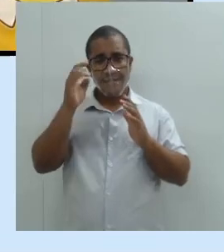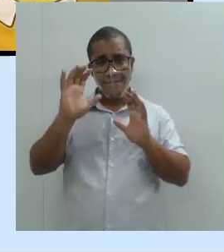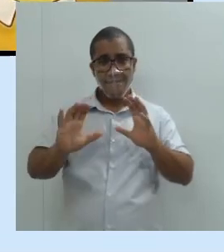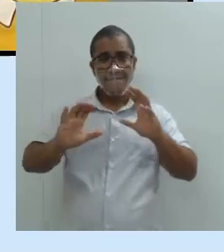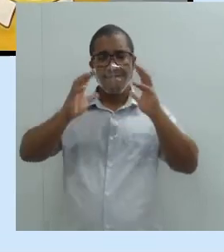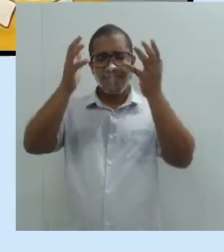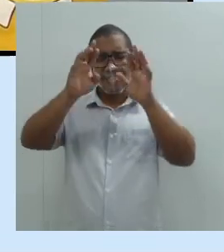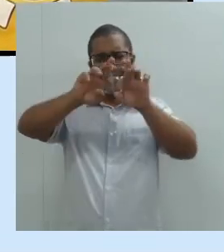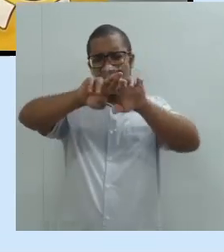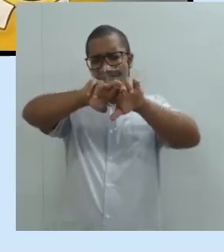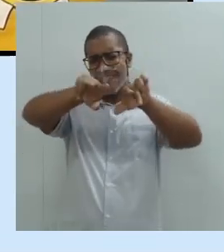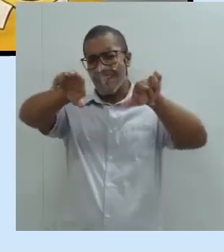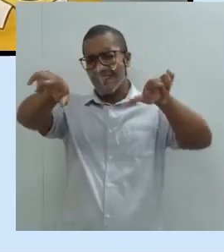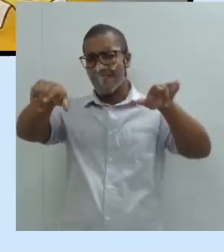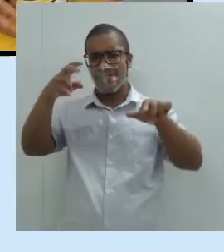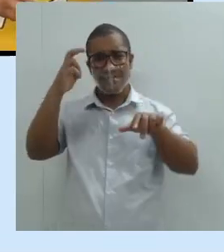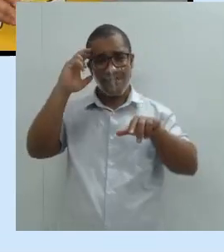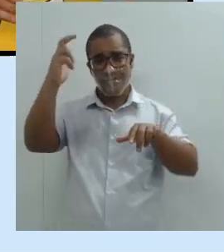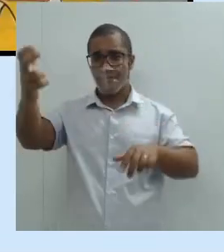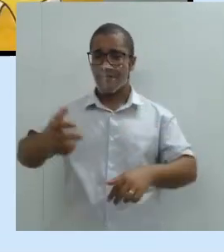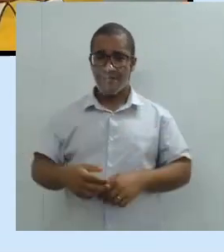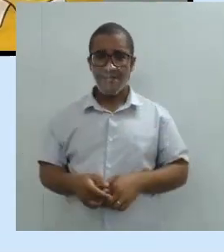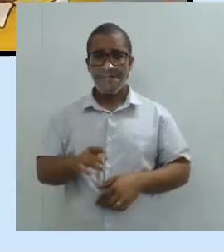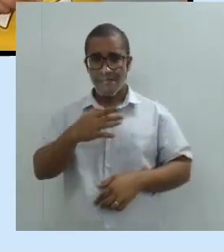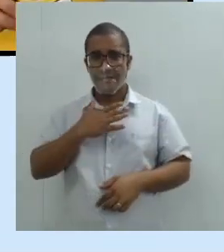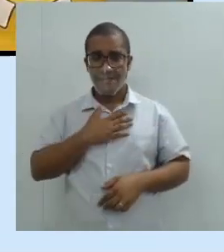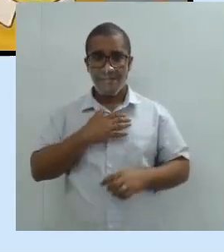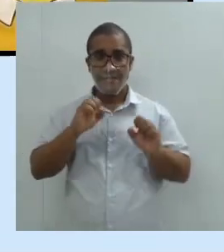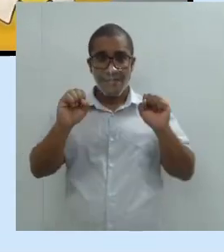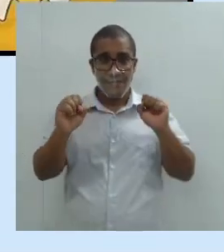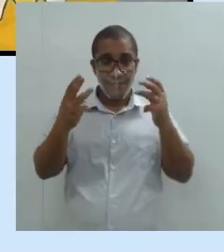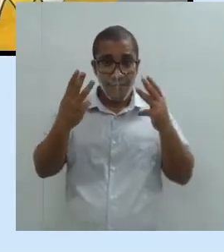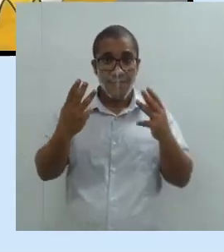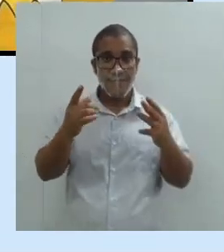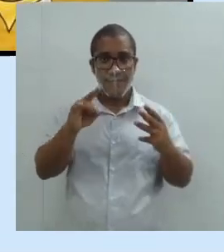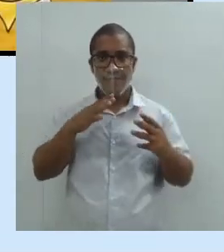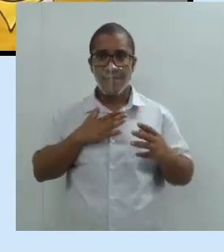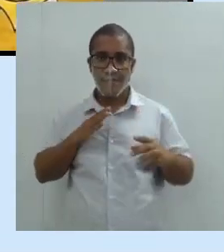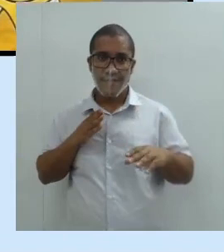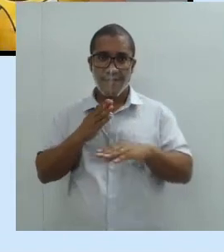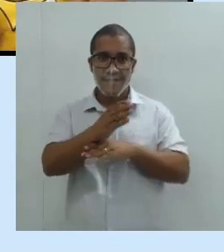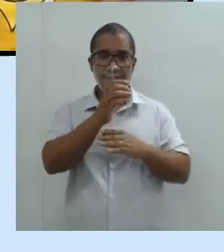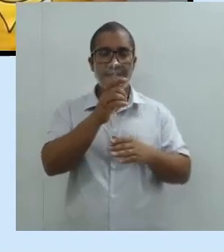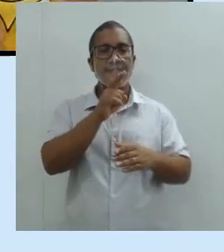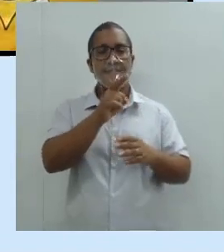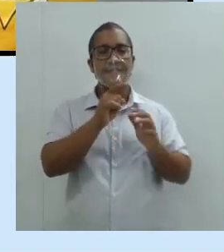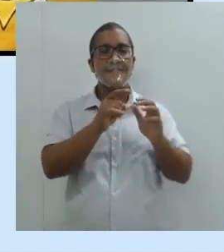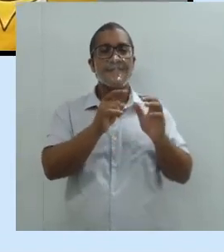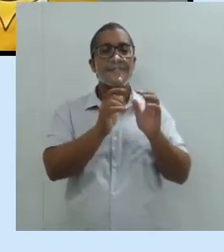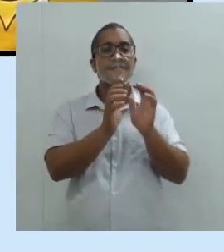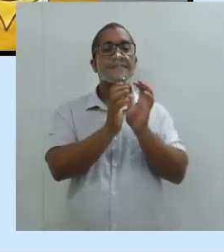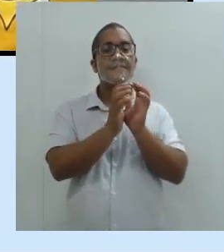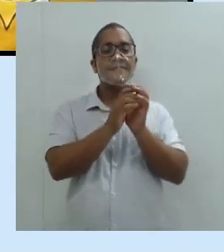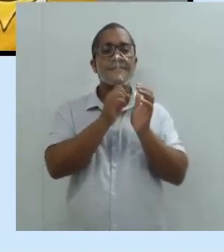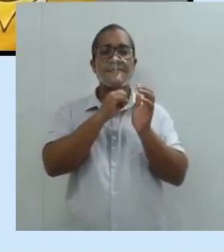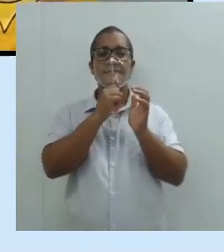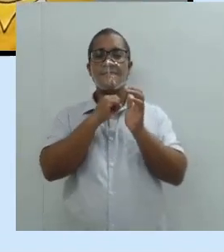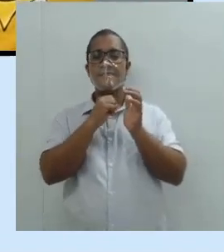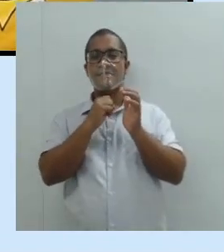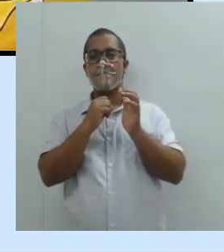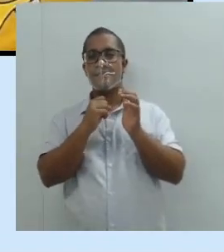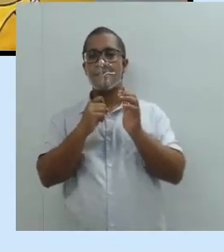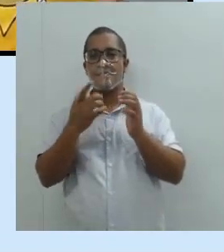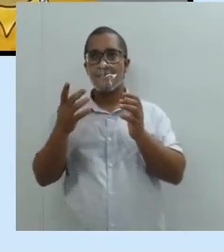festas de diversas culturas, né? Quem gosta de show vai para o Recife Antigo. Quem gosta de brincar nas ladeiras de